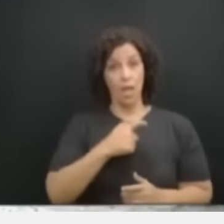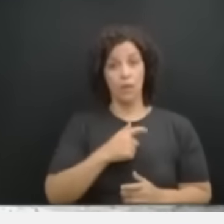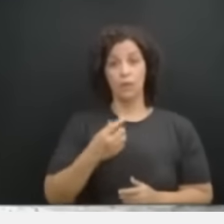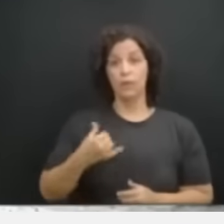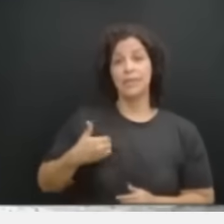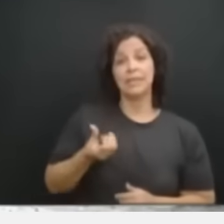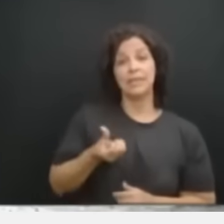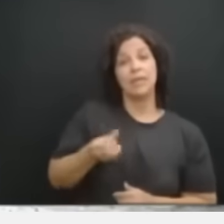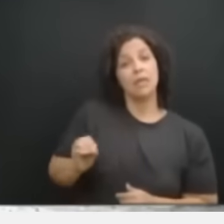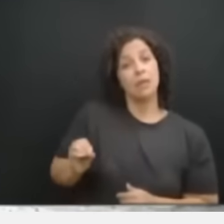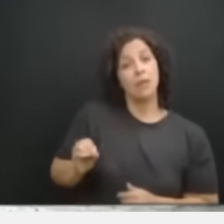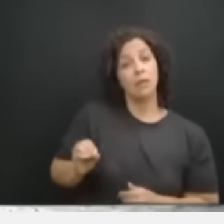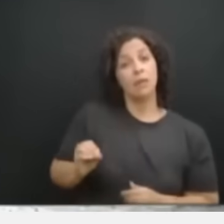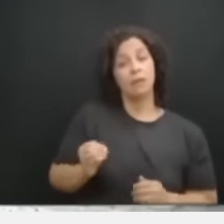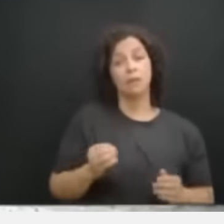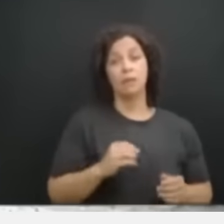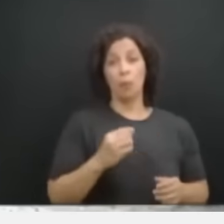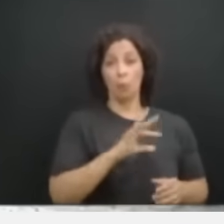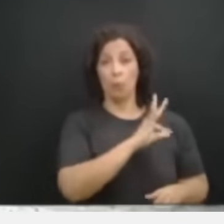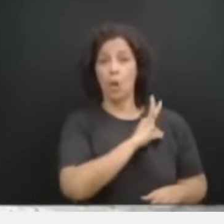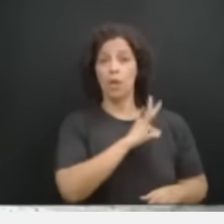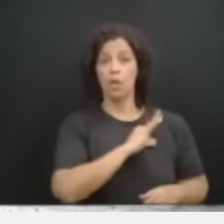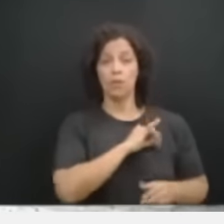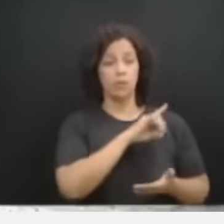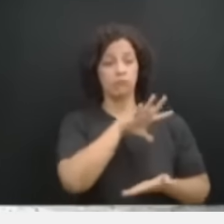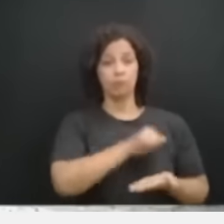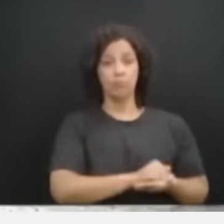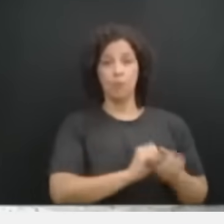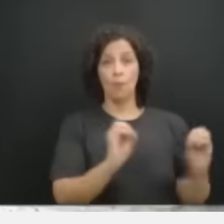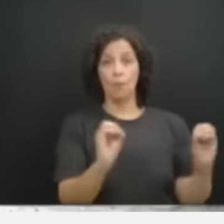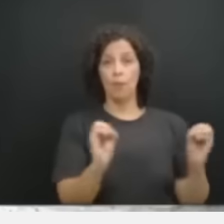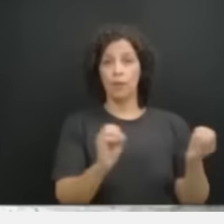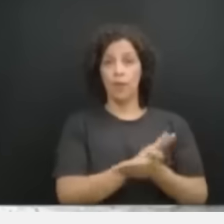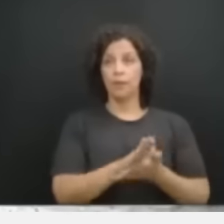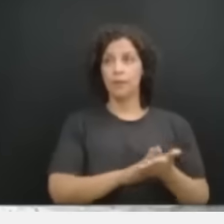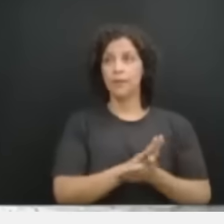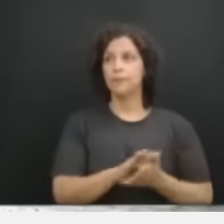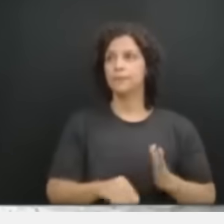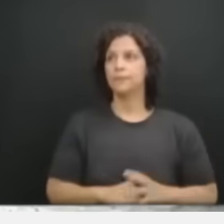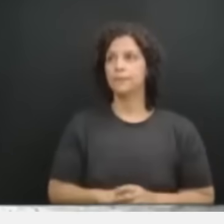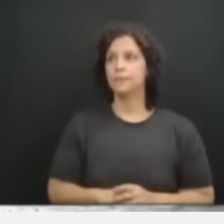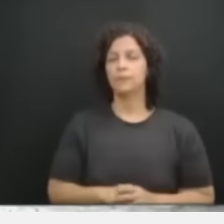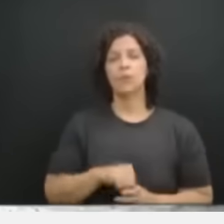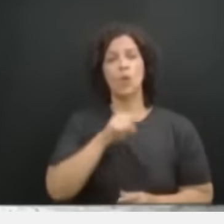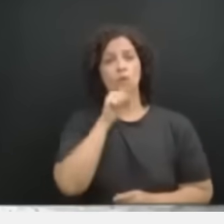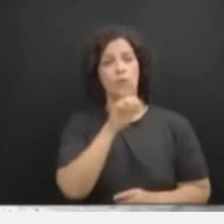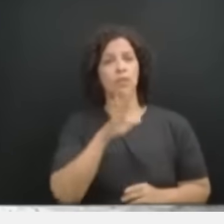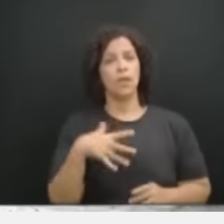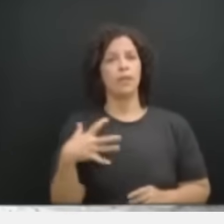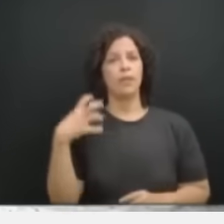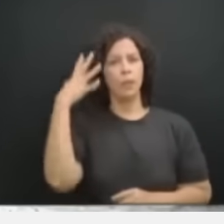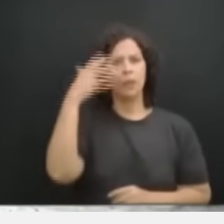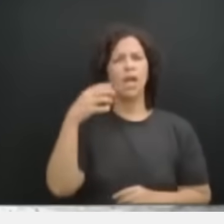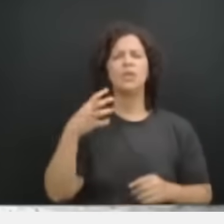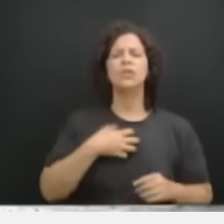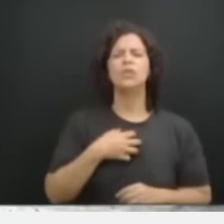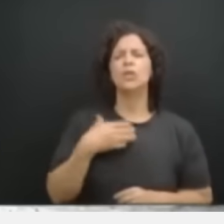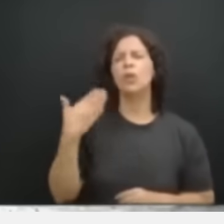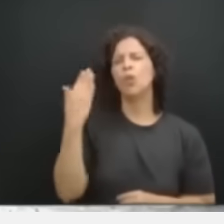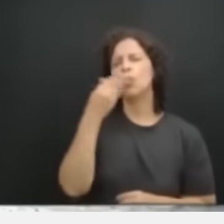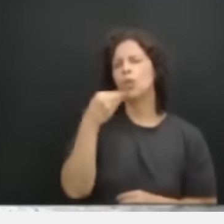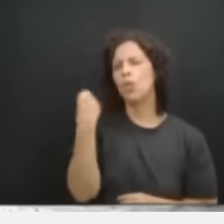60 anos não tenho nenhuma passagem pela polícia o senhor com uma Fala